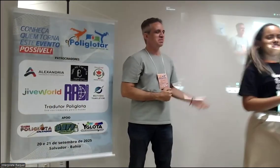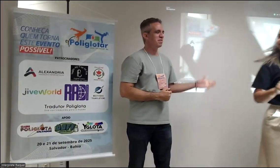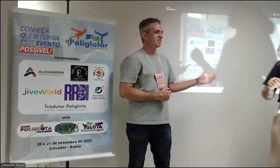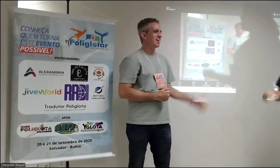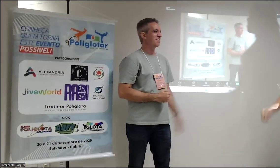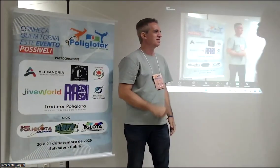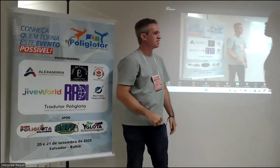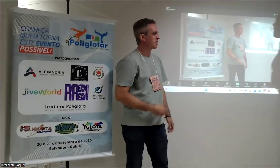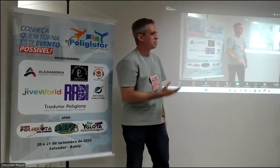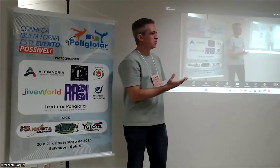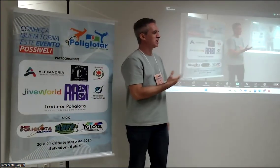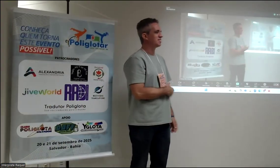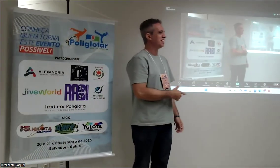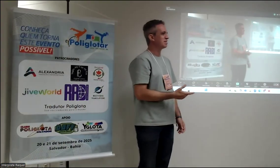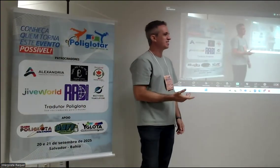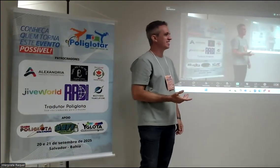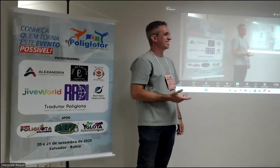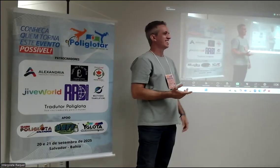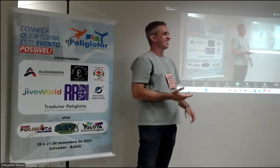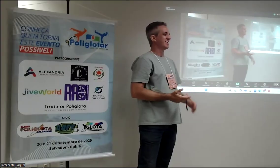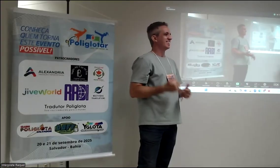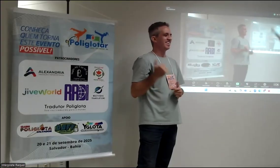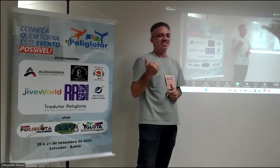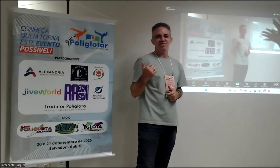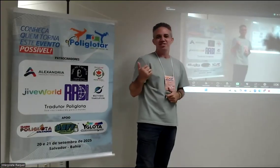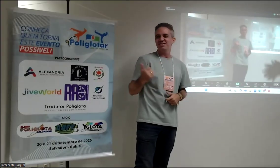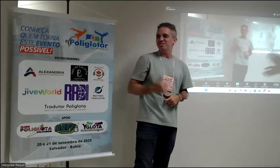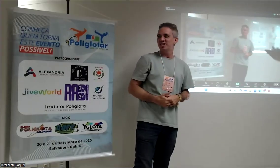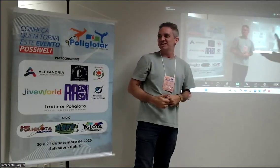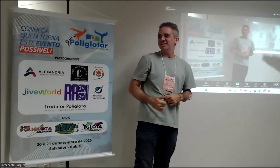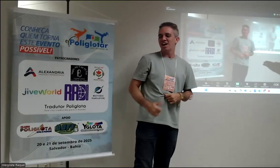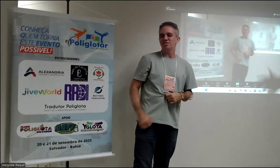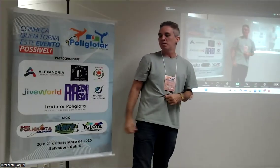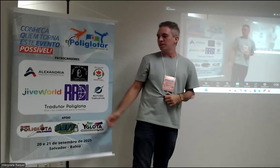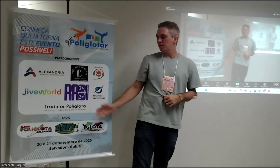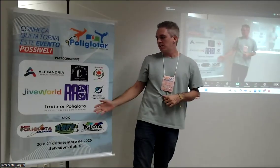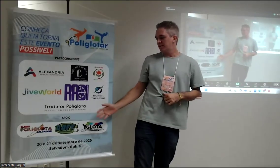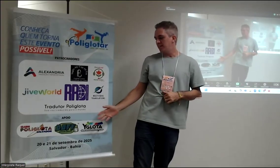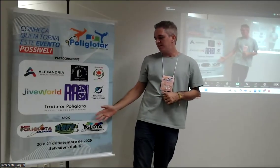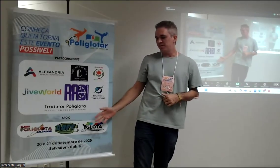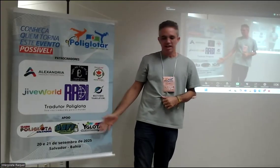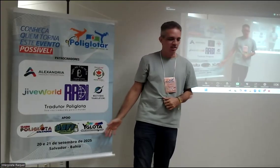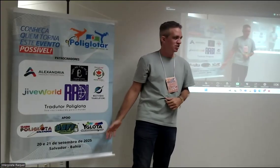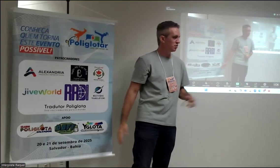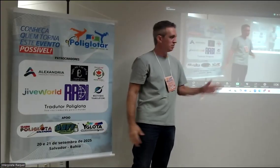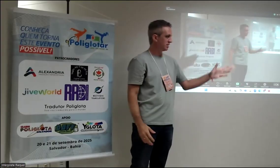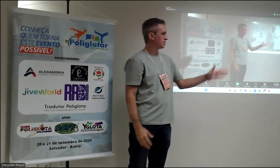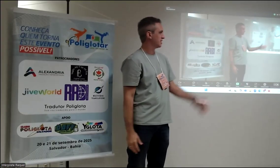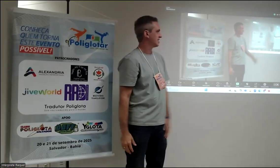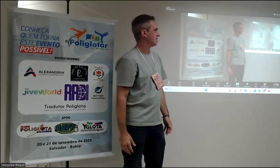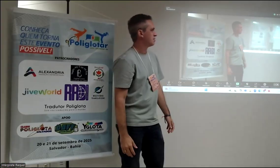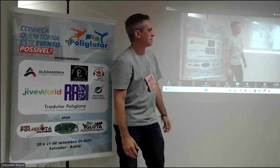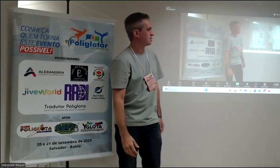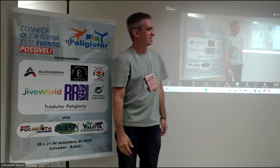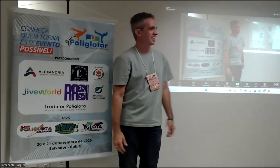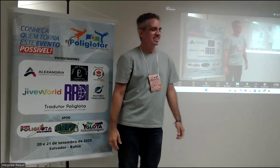Então, seja bem-vinda, AVA. Você vai falar em português aqui? Vou falar em português e sinal, tá bom. Então, eu acho que ele poderia ficar aqui no dia 2 ou 7